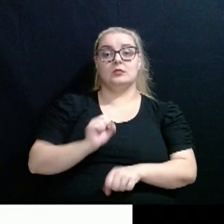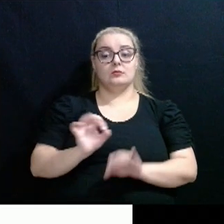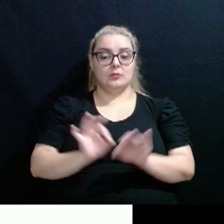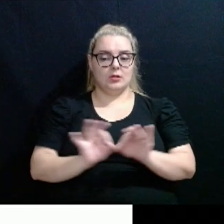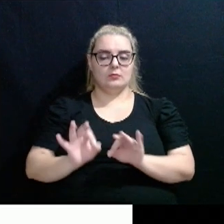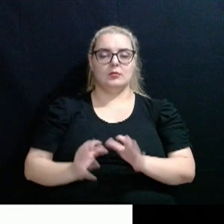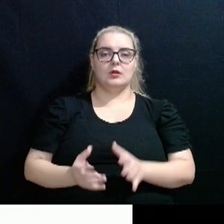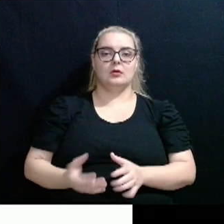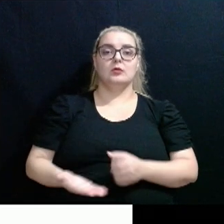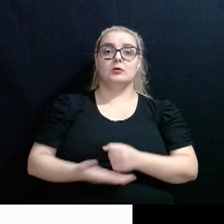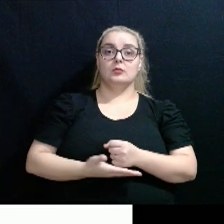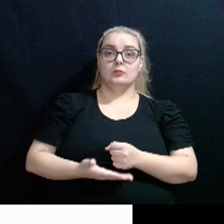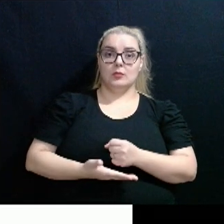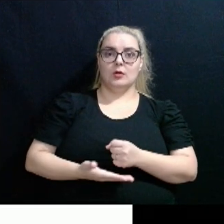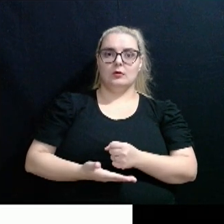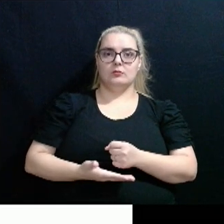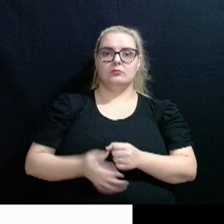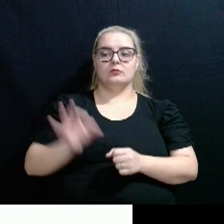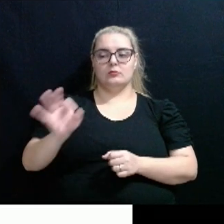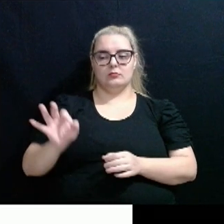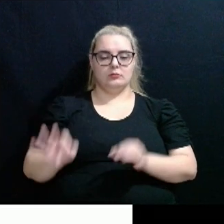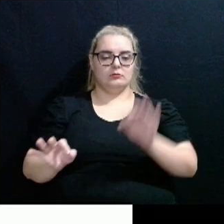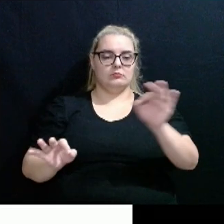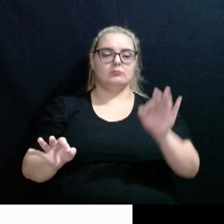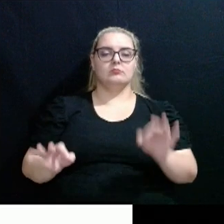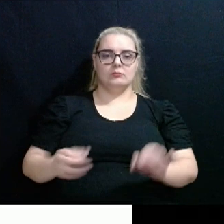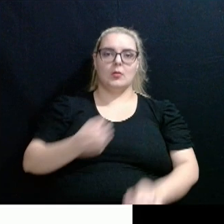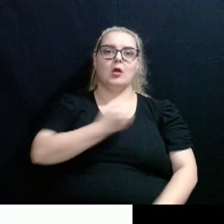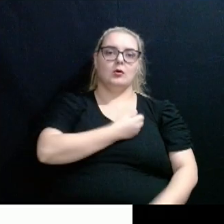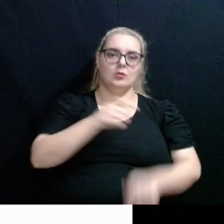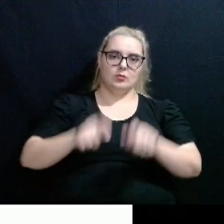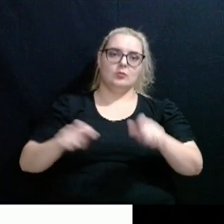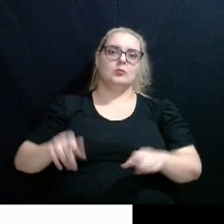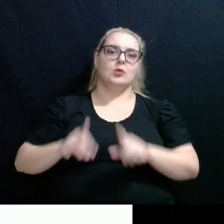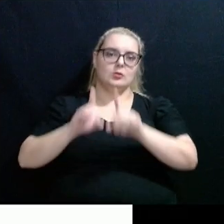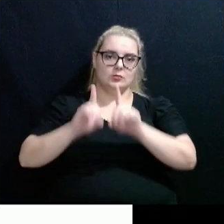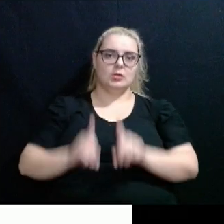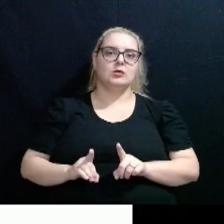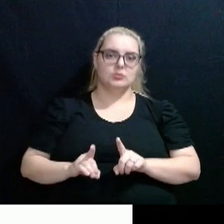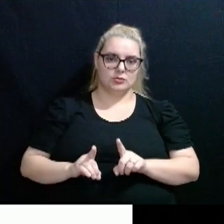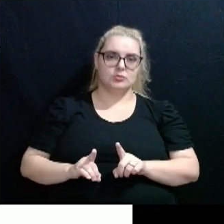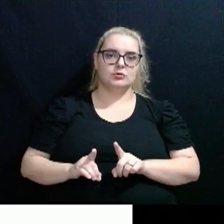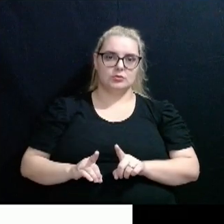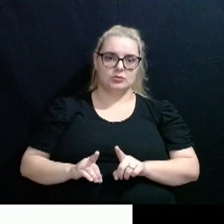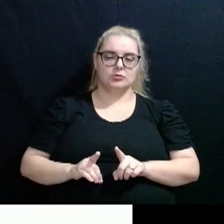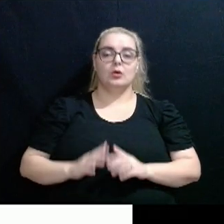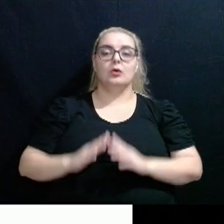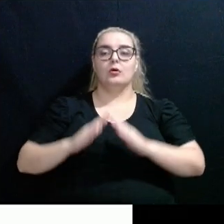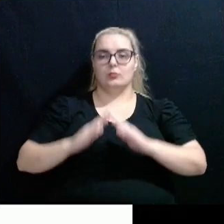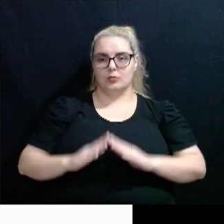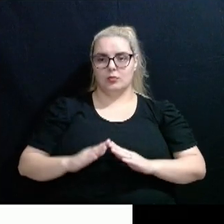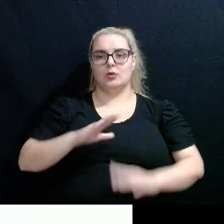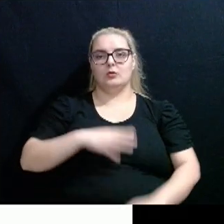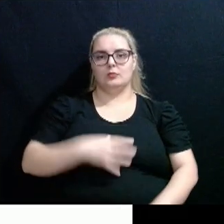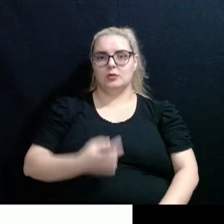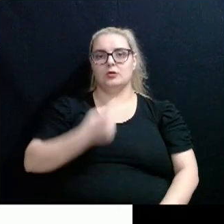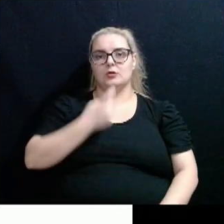mínimo, proporcional ao número de pessoas com deficiência residentes em Campinas, com